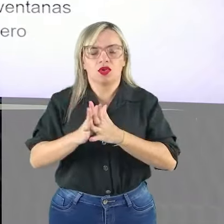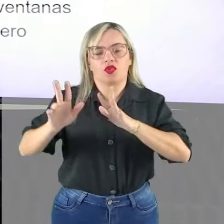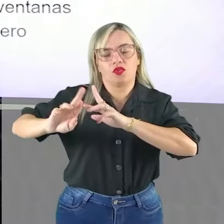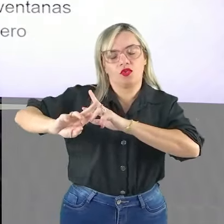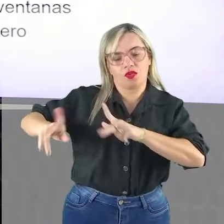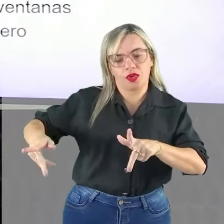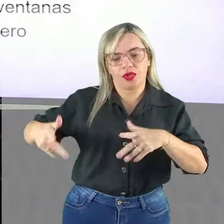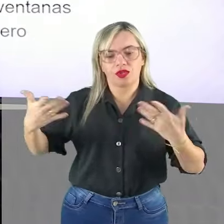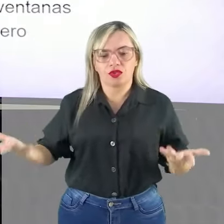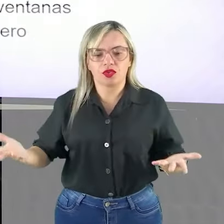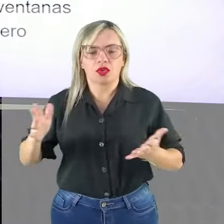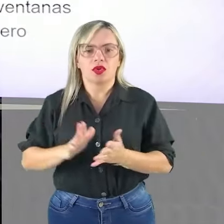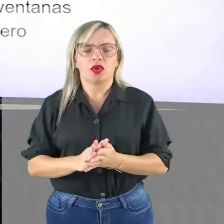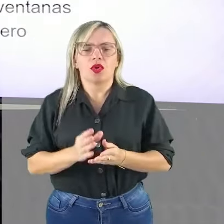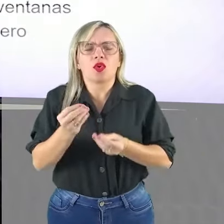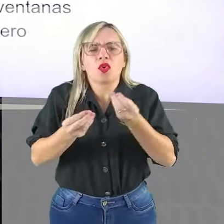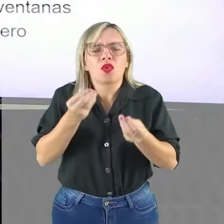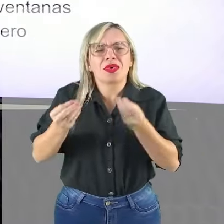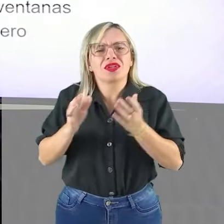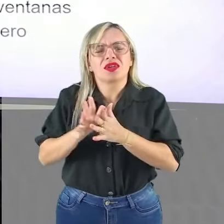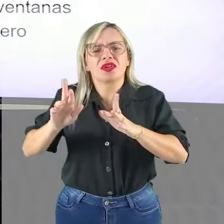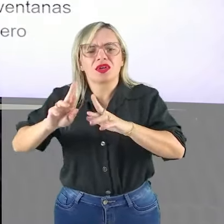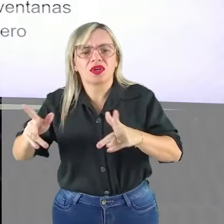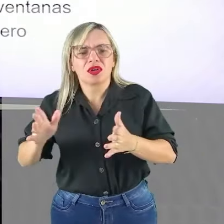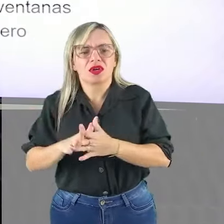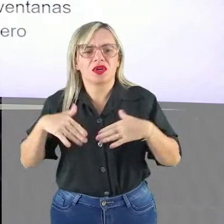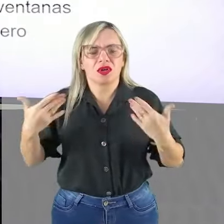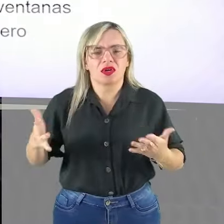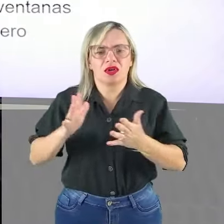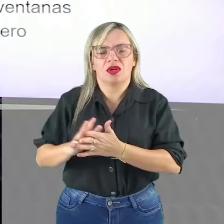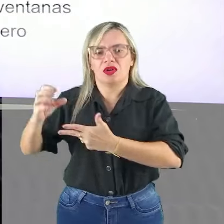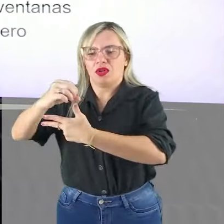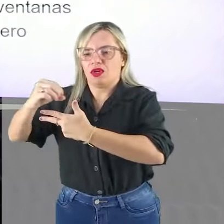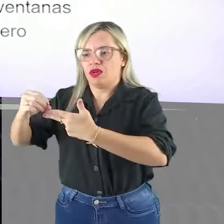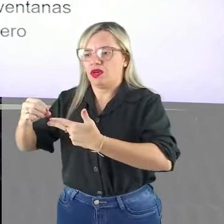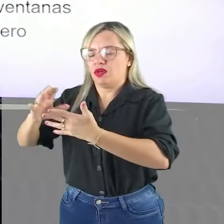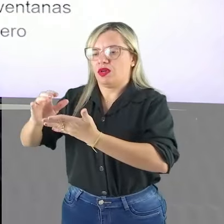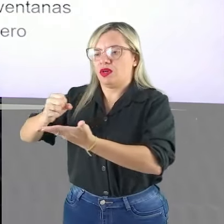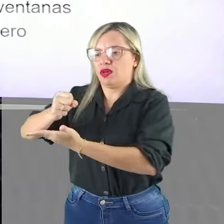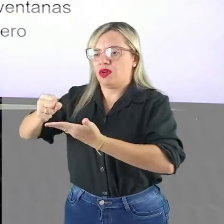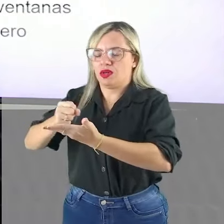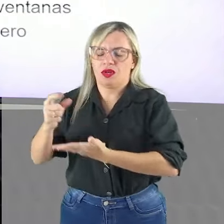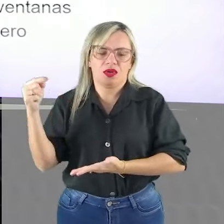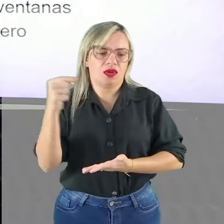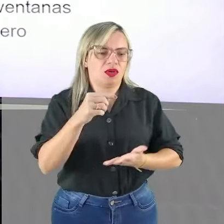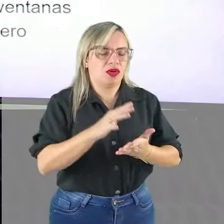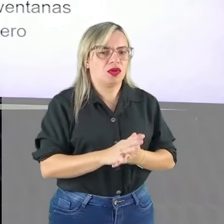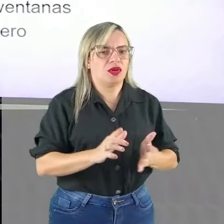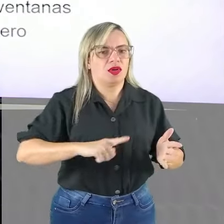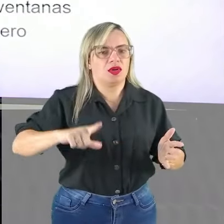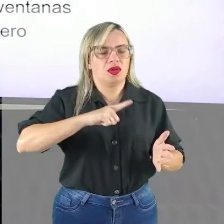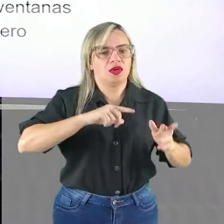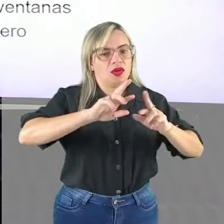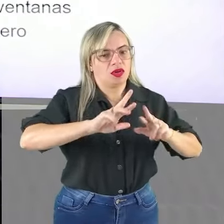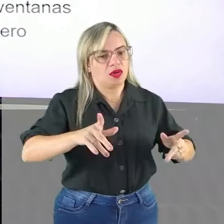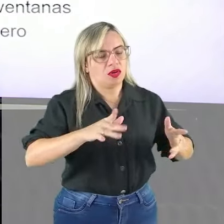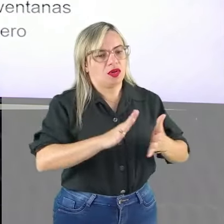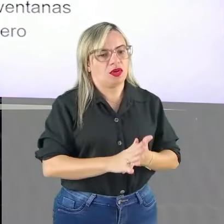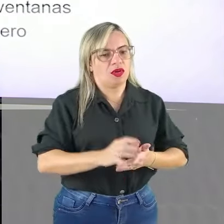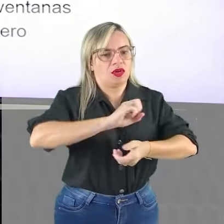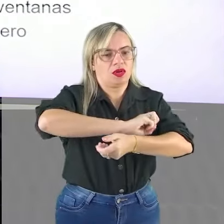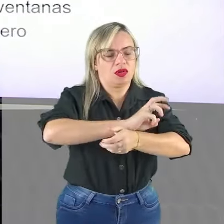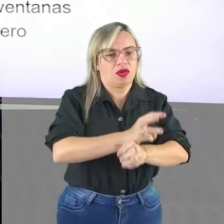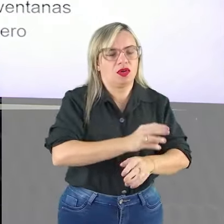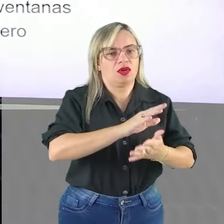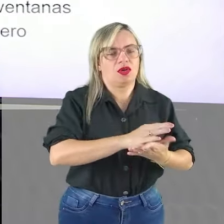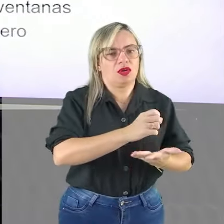diferentes Tá certo como assim diferentes o Enem ele tem uma base e a Uema tem a outra né que ela cobra